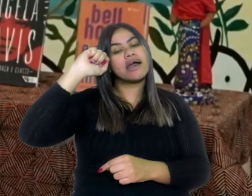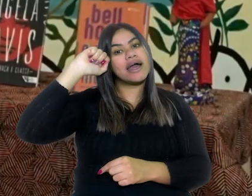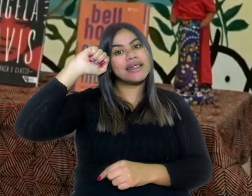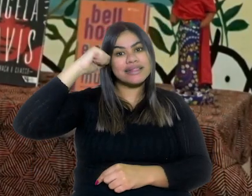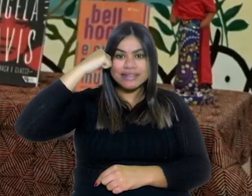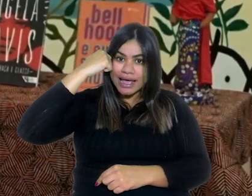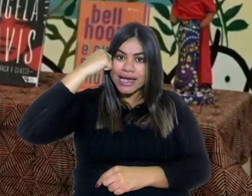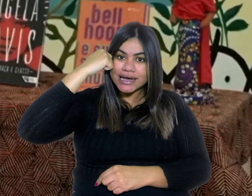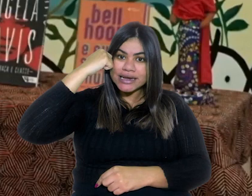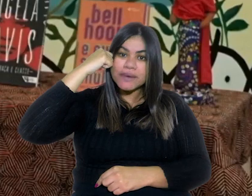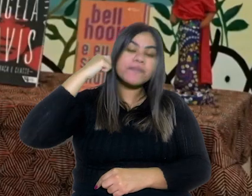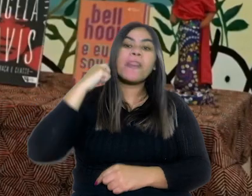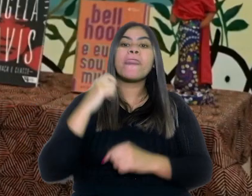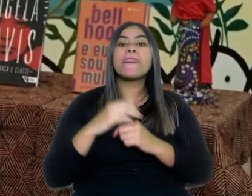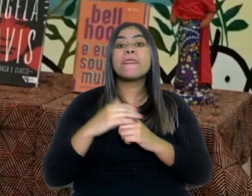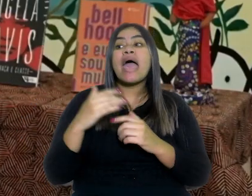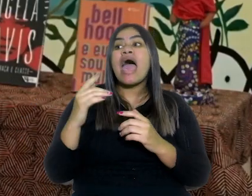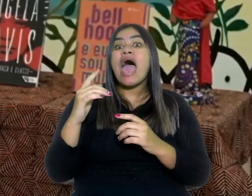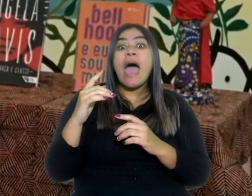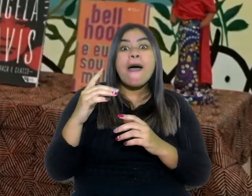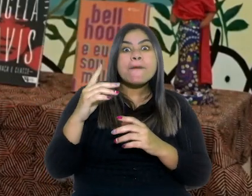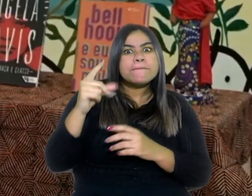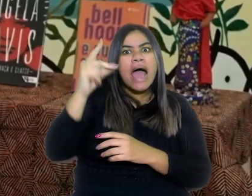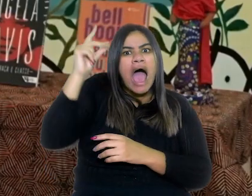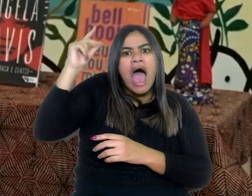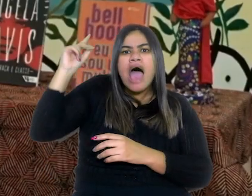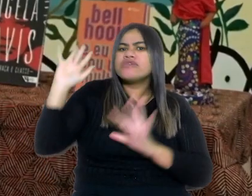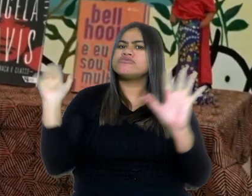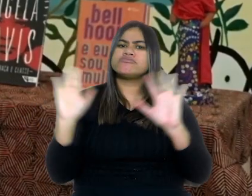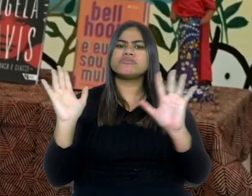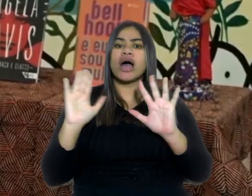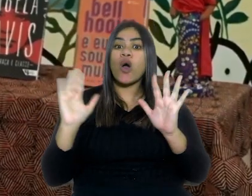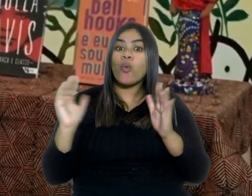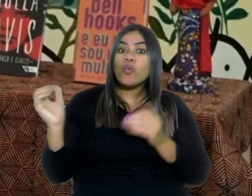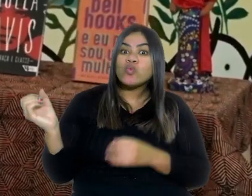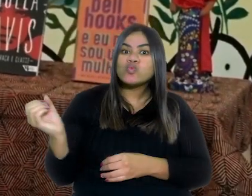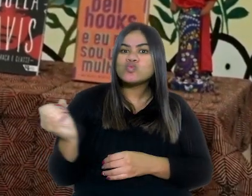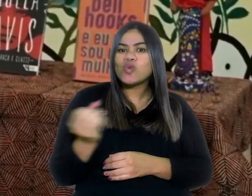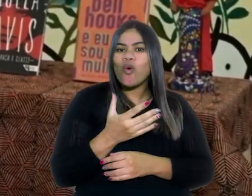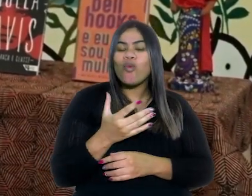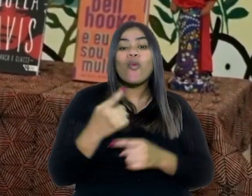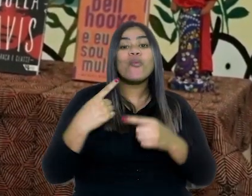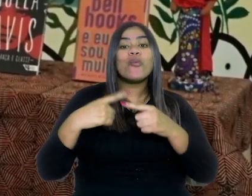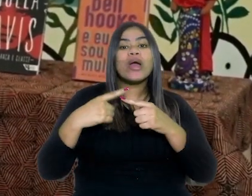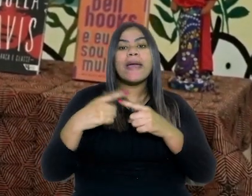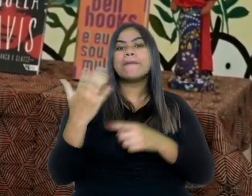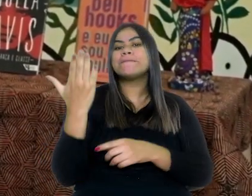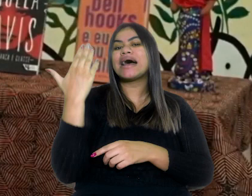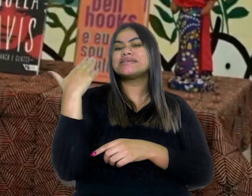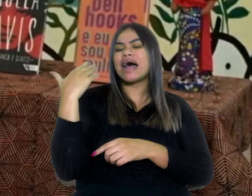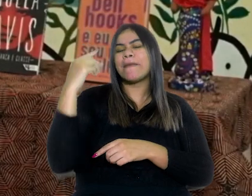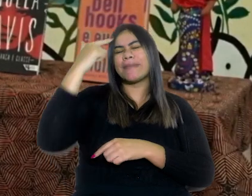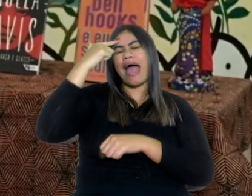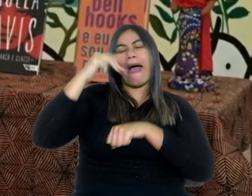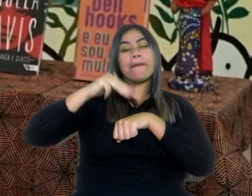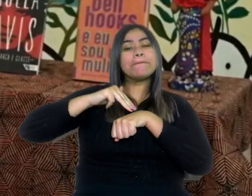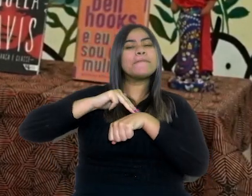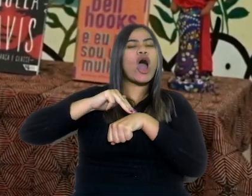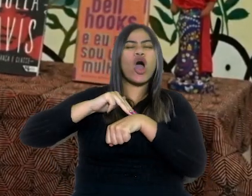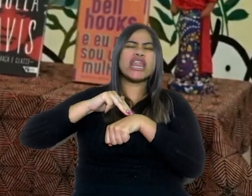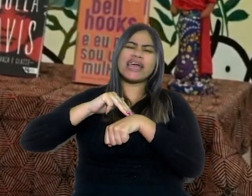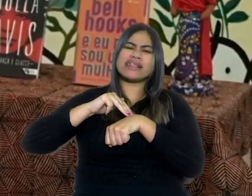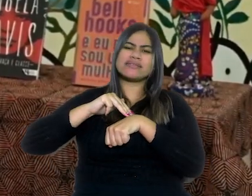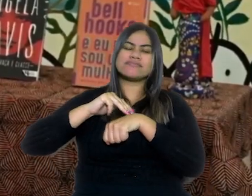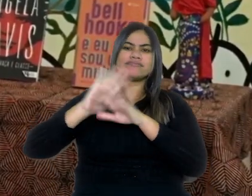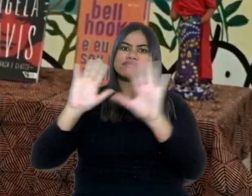do meu tornar-me negra, né, foi um processo mais recente, né? Eu passei muitos anos da minha